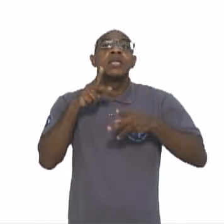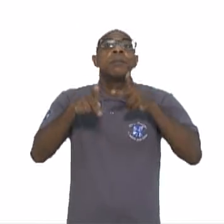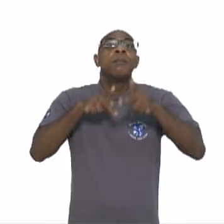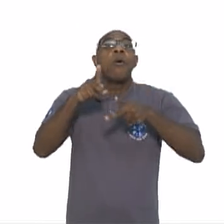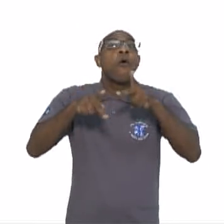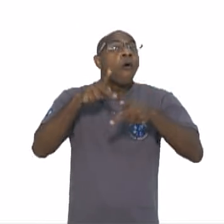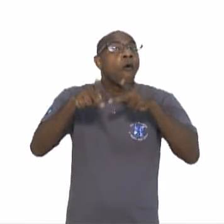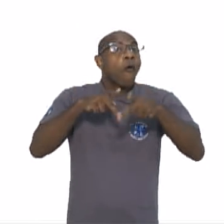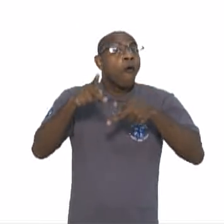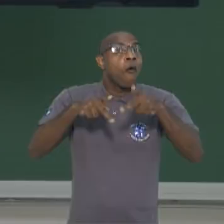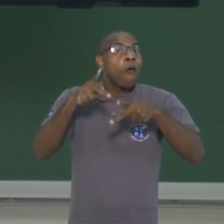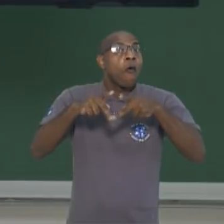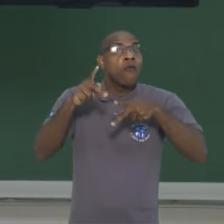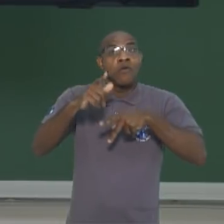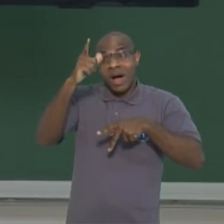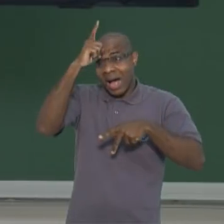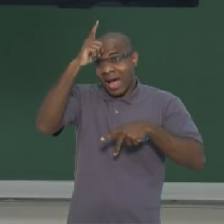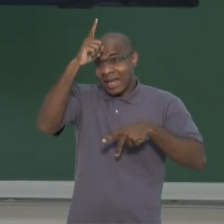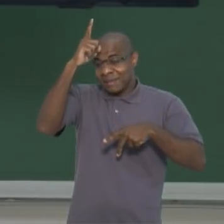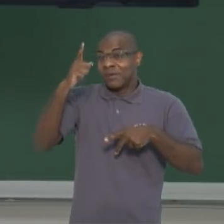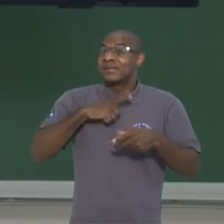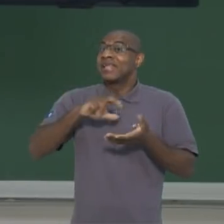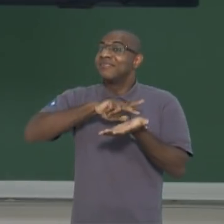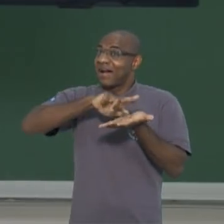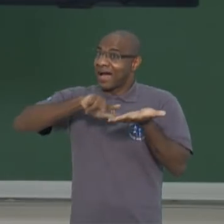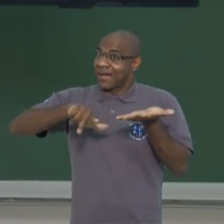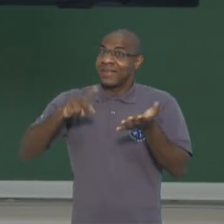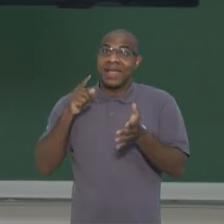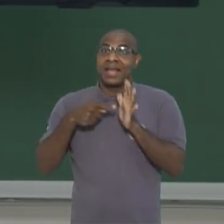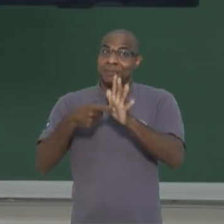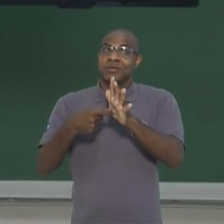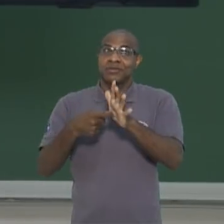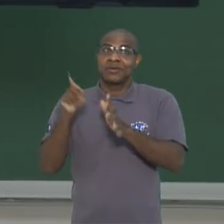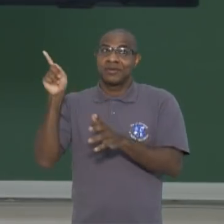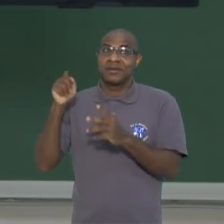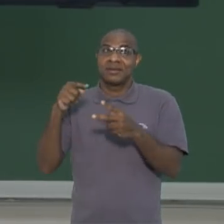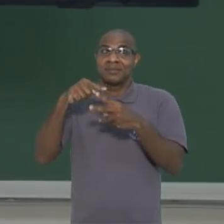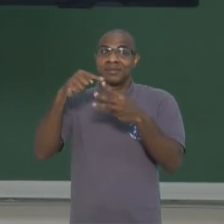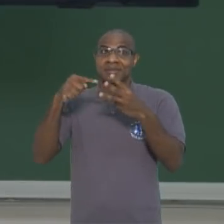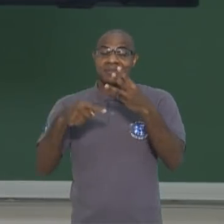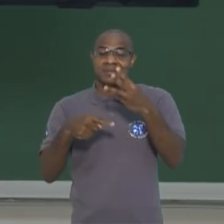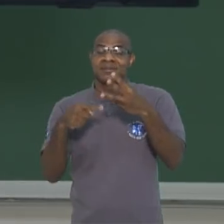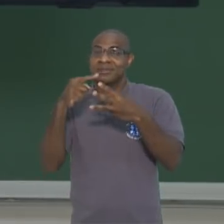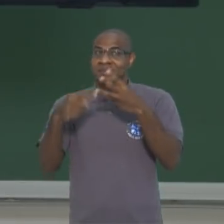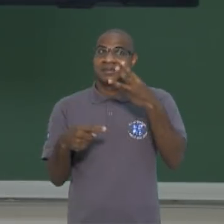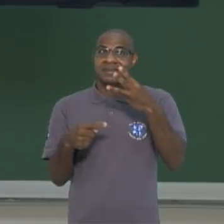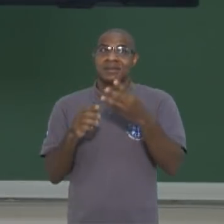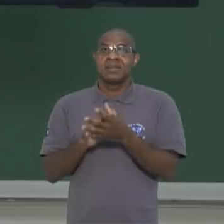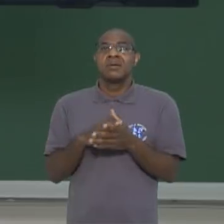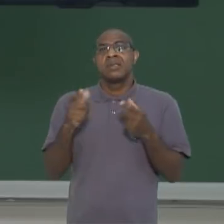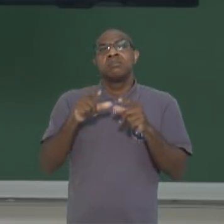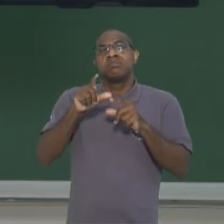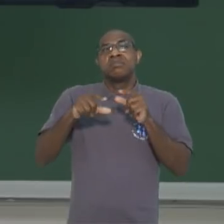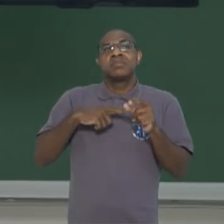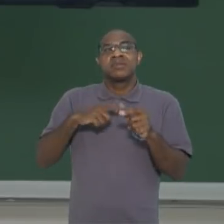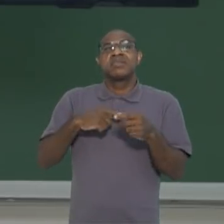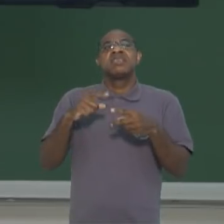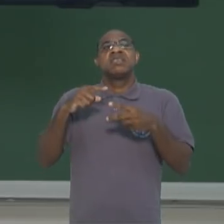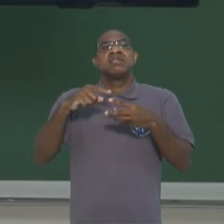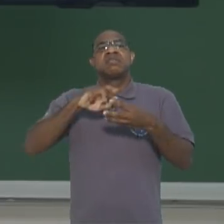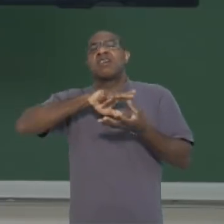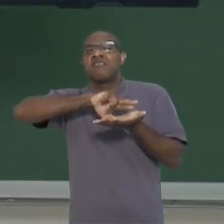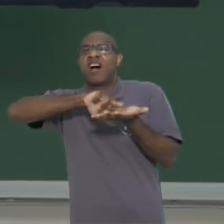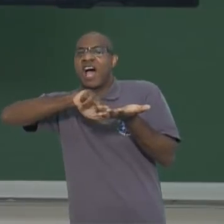tem vários dentro dos povos germânicos. Eu coloquei aqui vândalos, burgúndios e visigodos, mas vocês poderiam colocar